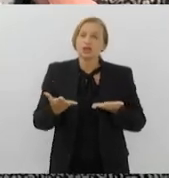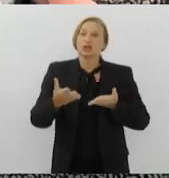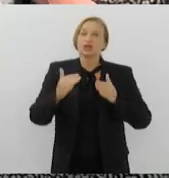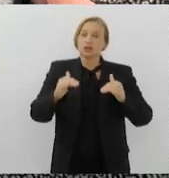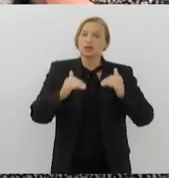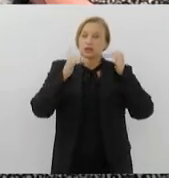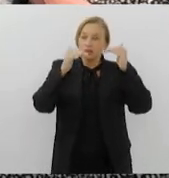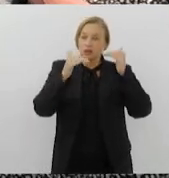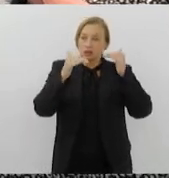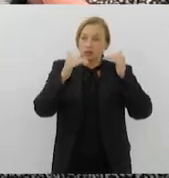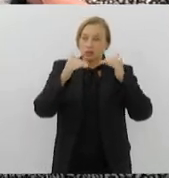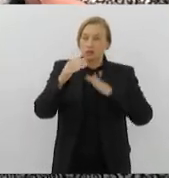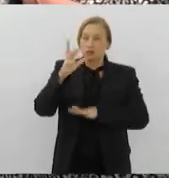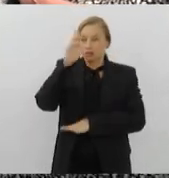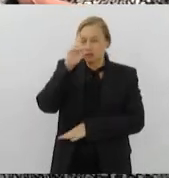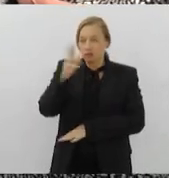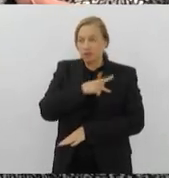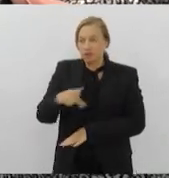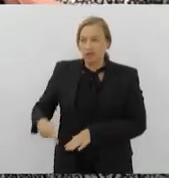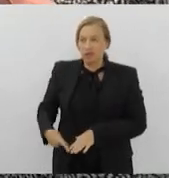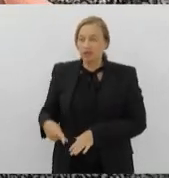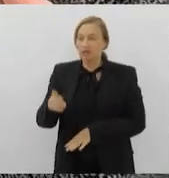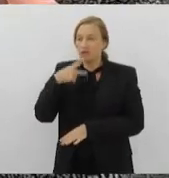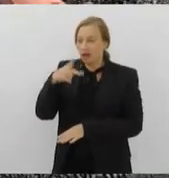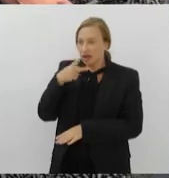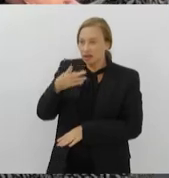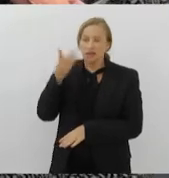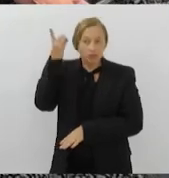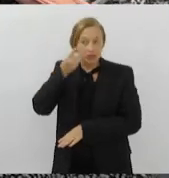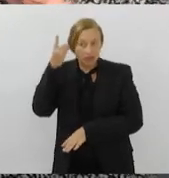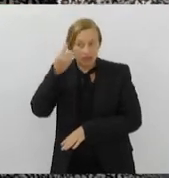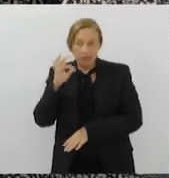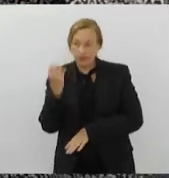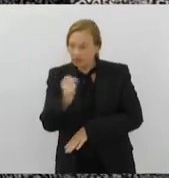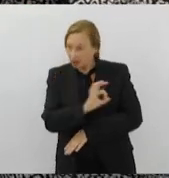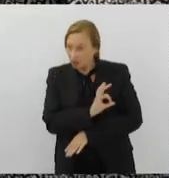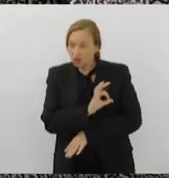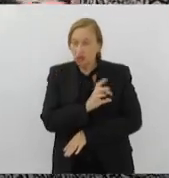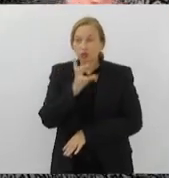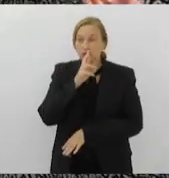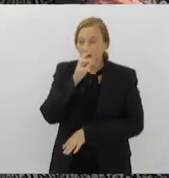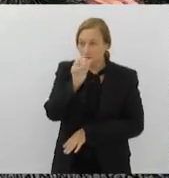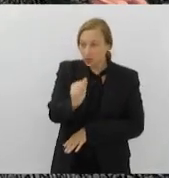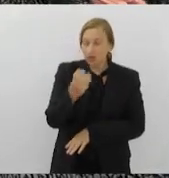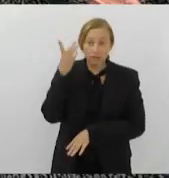como proposto aqui pela deputada Marta Rocha, deputado Rodrigo Amorim e tantos outros, receber